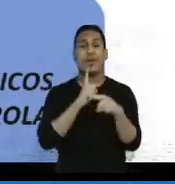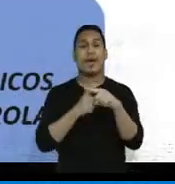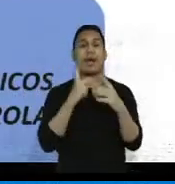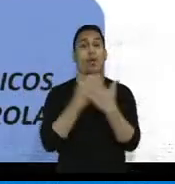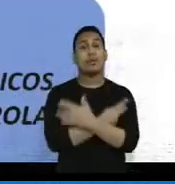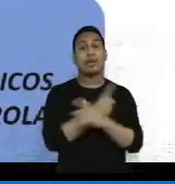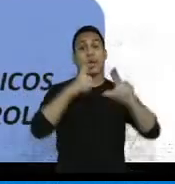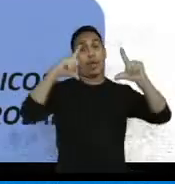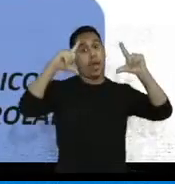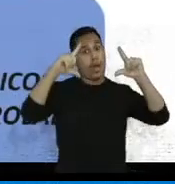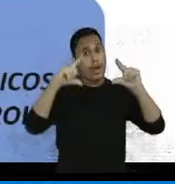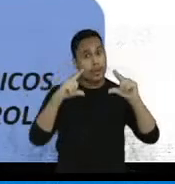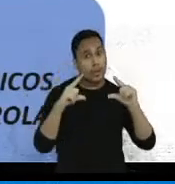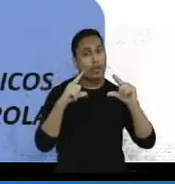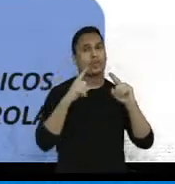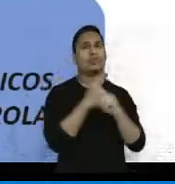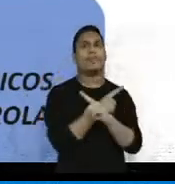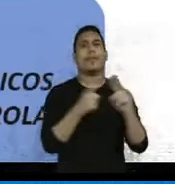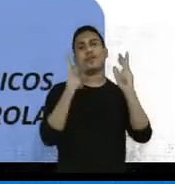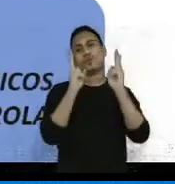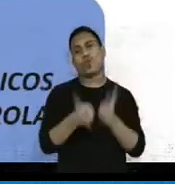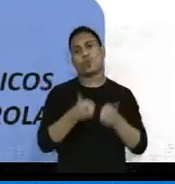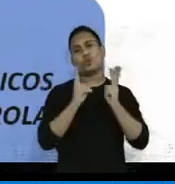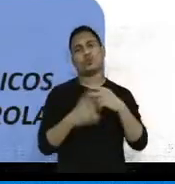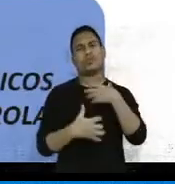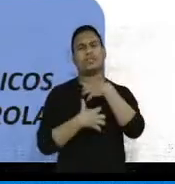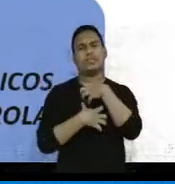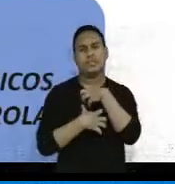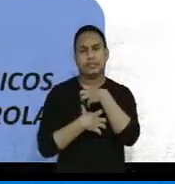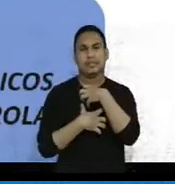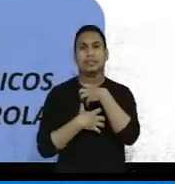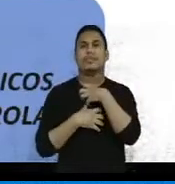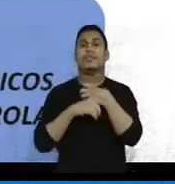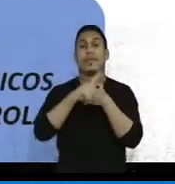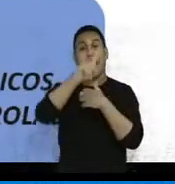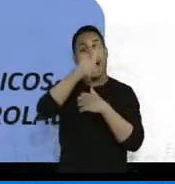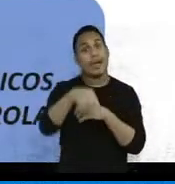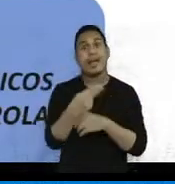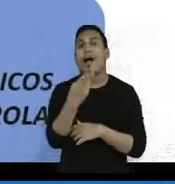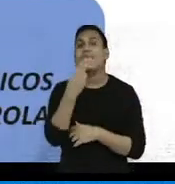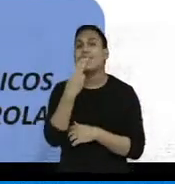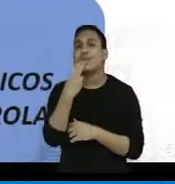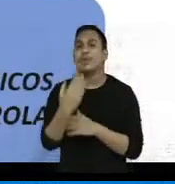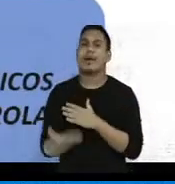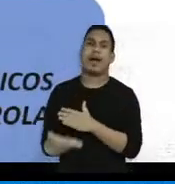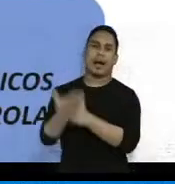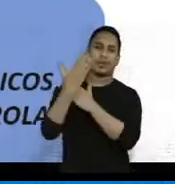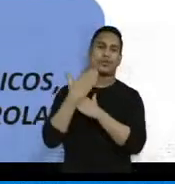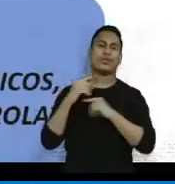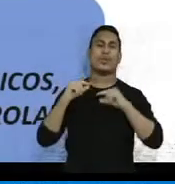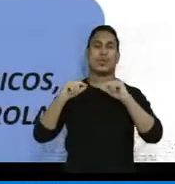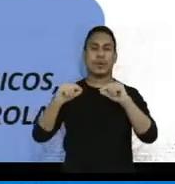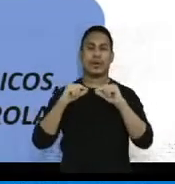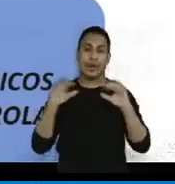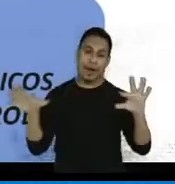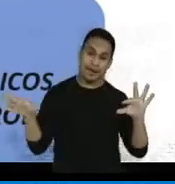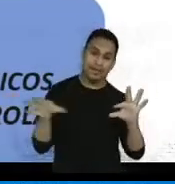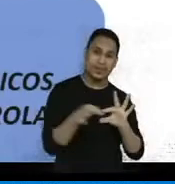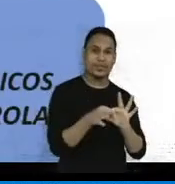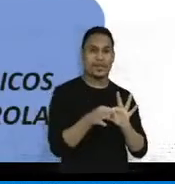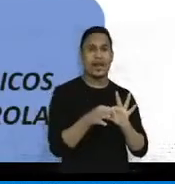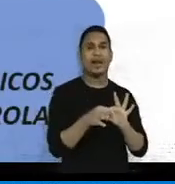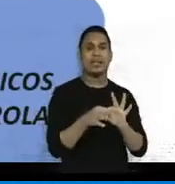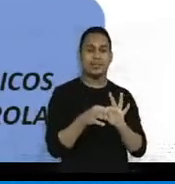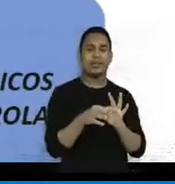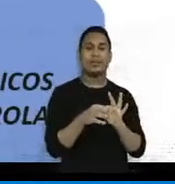É aí onde vem o poder da nutrição, de ser associado com aquilo que o medicamento já tenta fazer, a gente vai lá